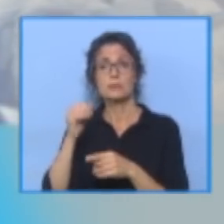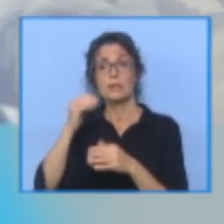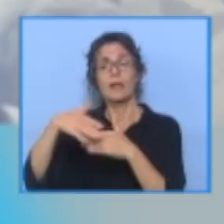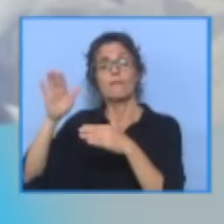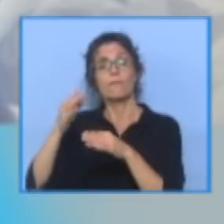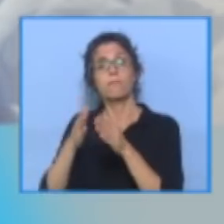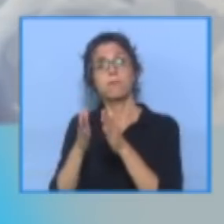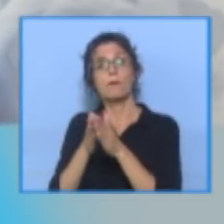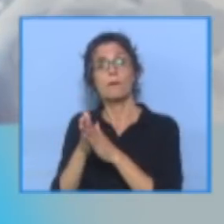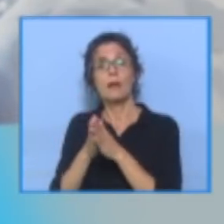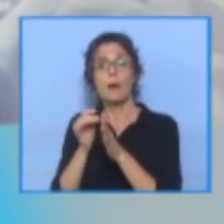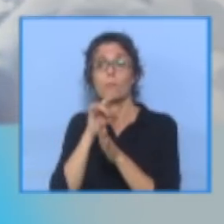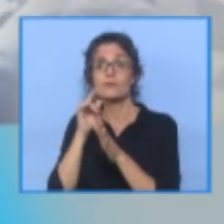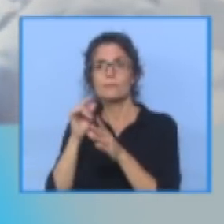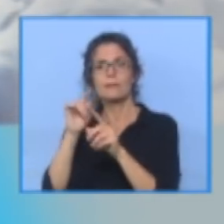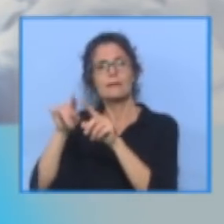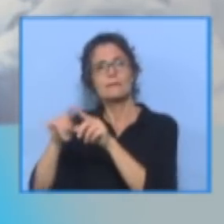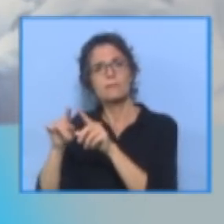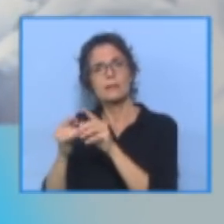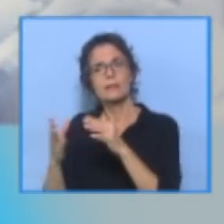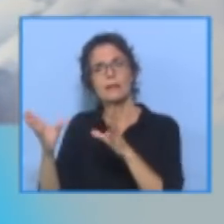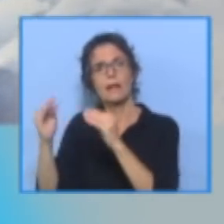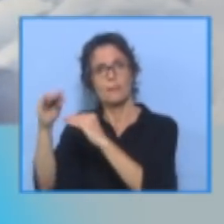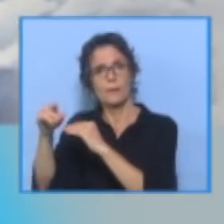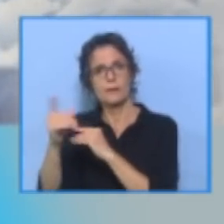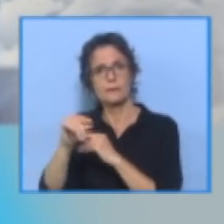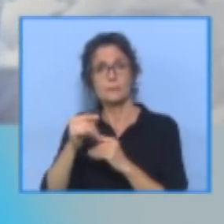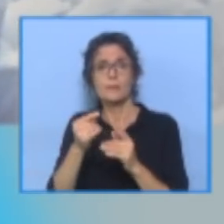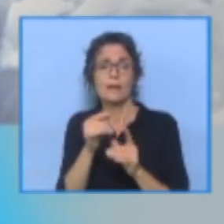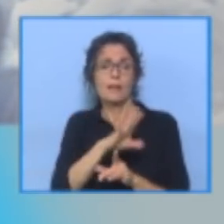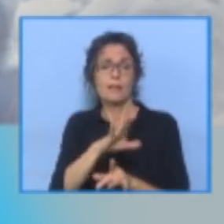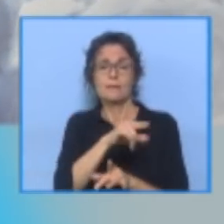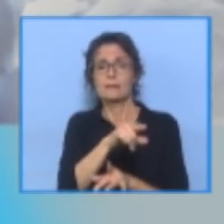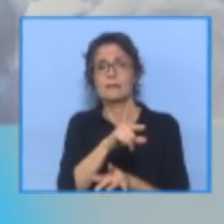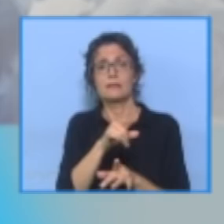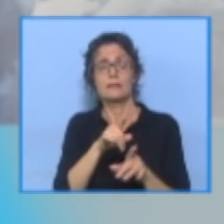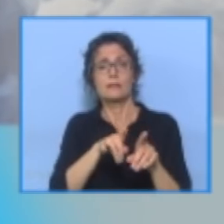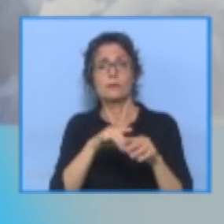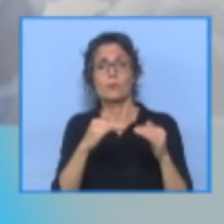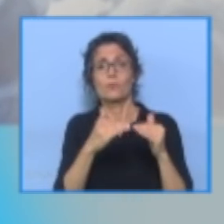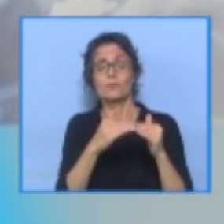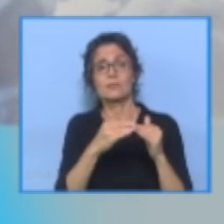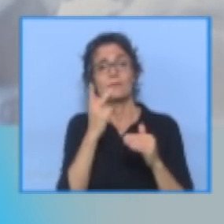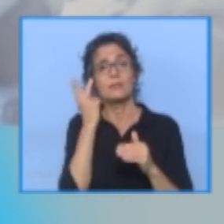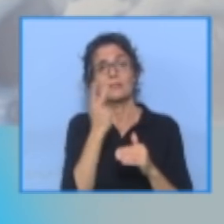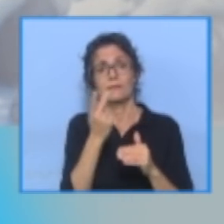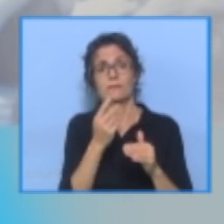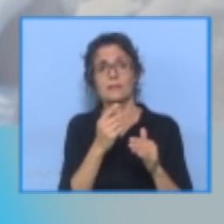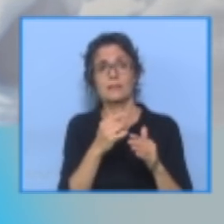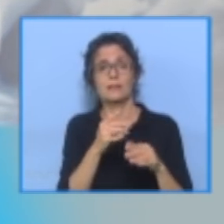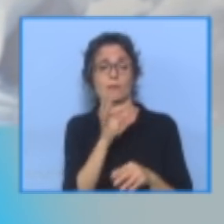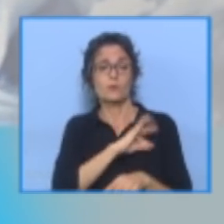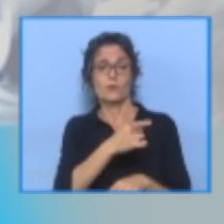assim tantas oportunidades, ainda por cima o nível da vida, o salário médio não chega a 500 euros, por isso